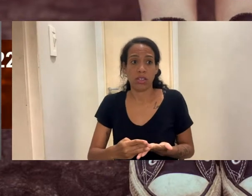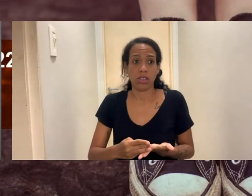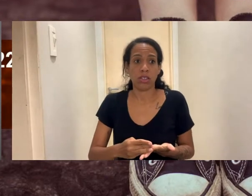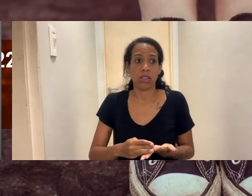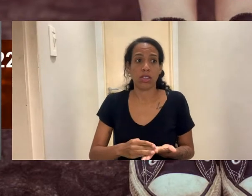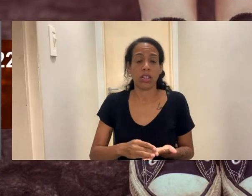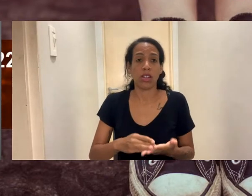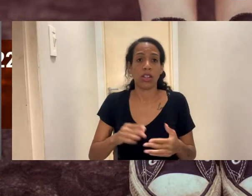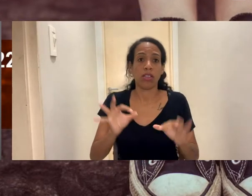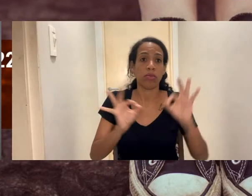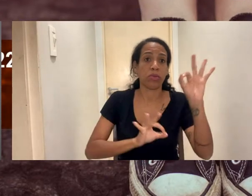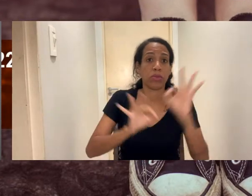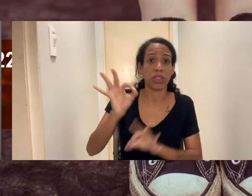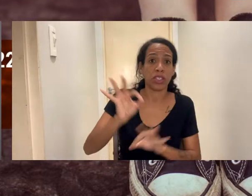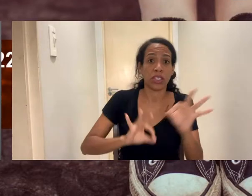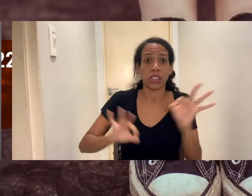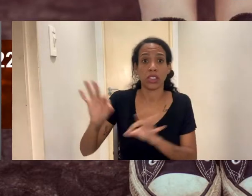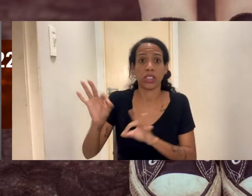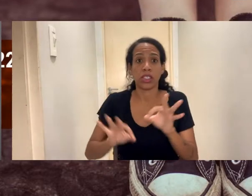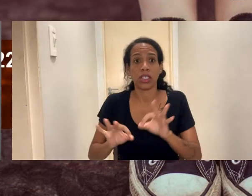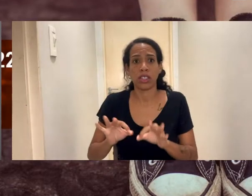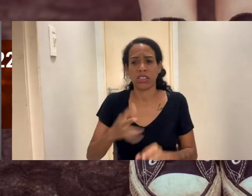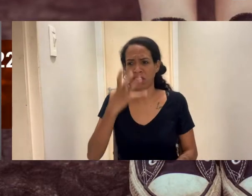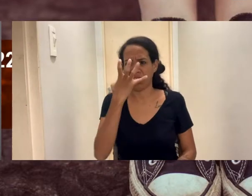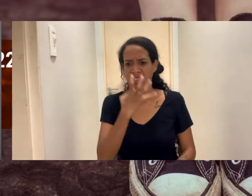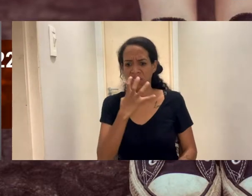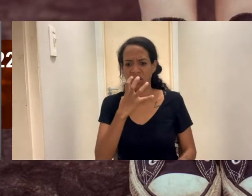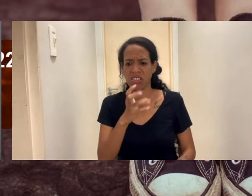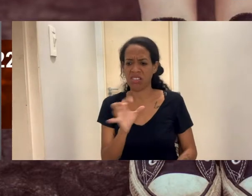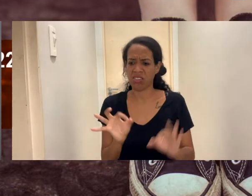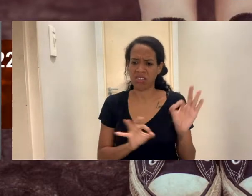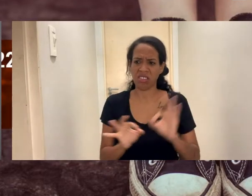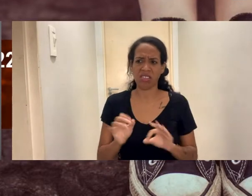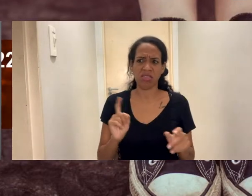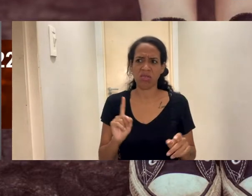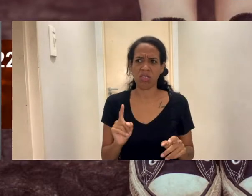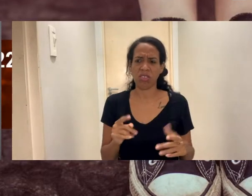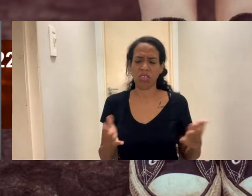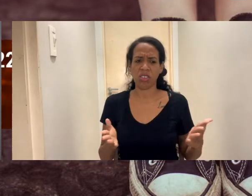sendo praticado, né, não sendo levado a sério na prática, ou seja, o